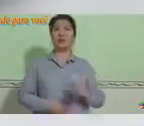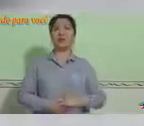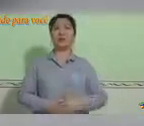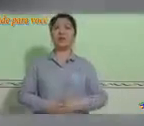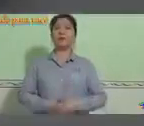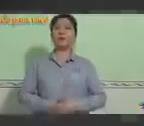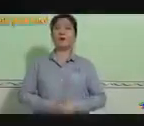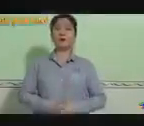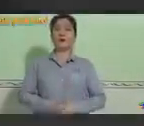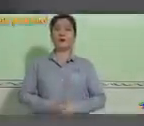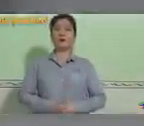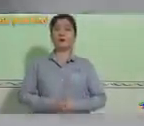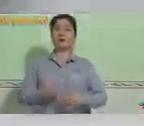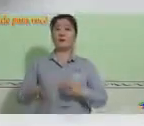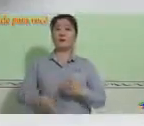de longas distâncias,